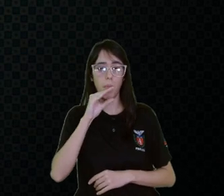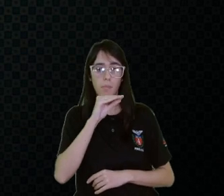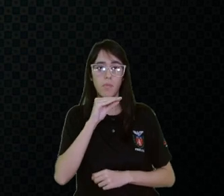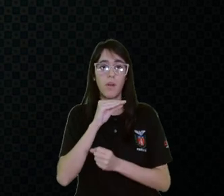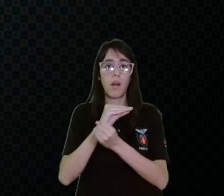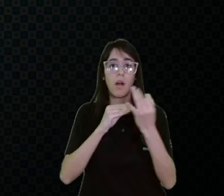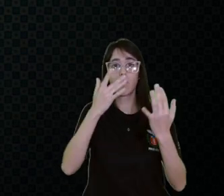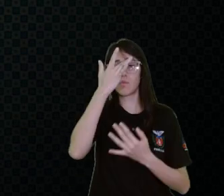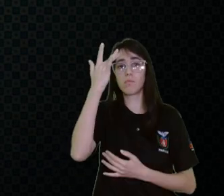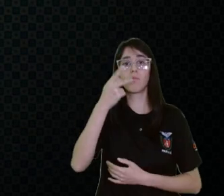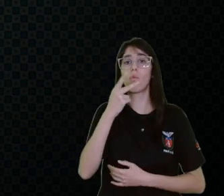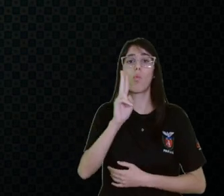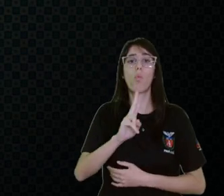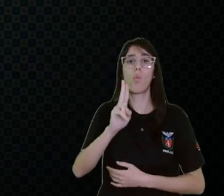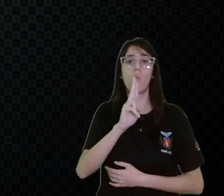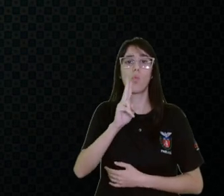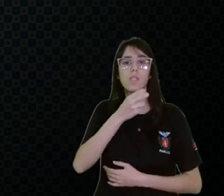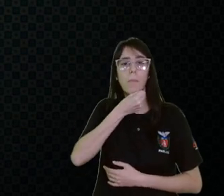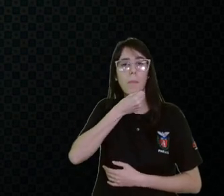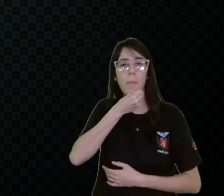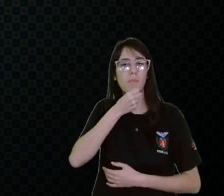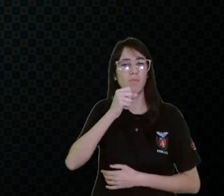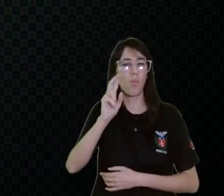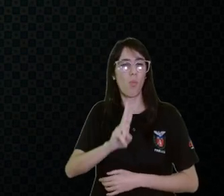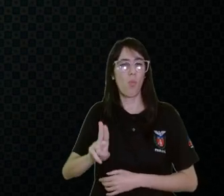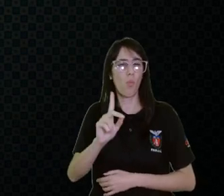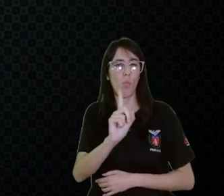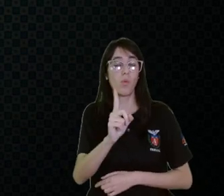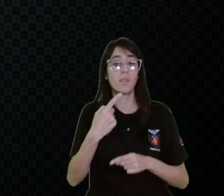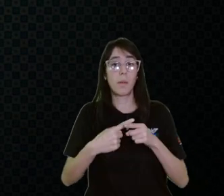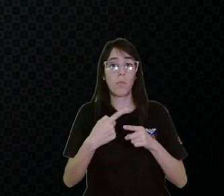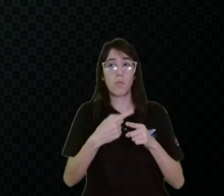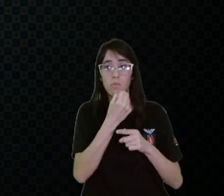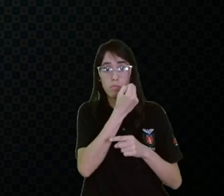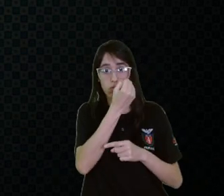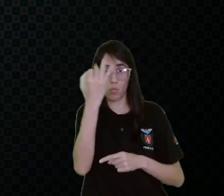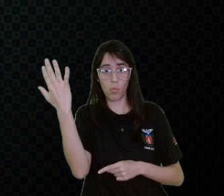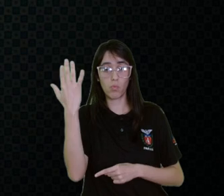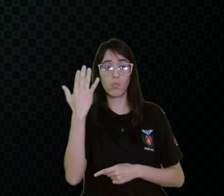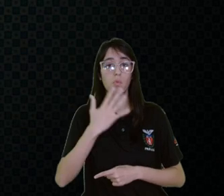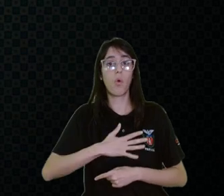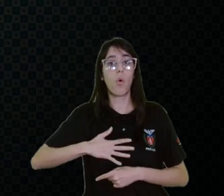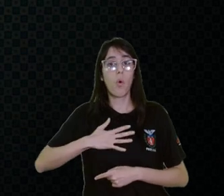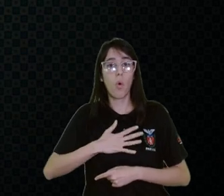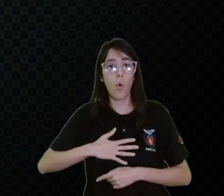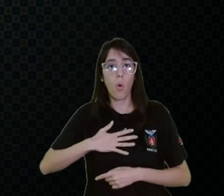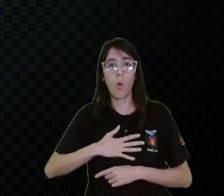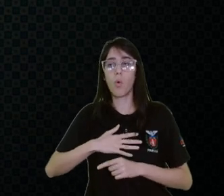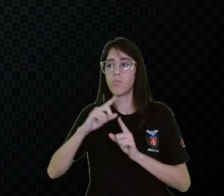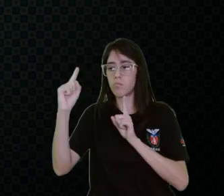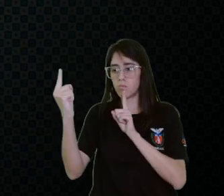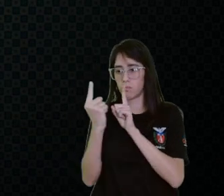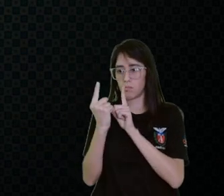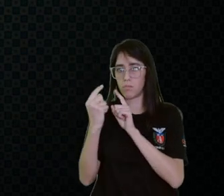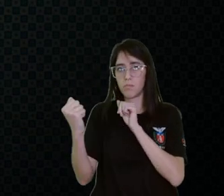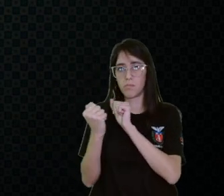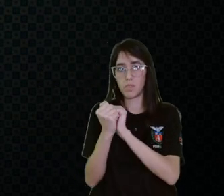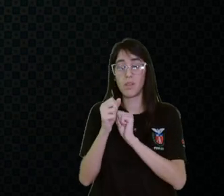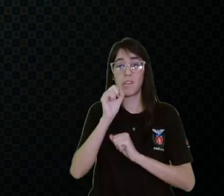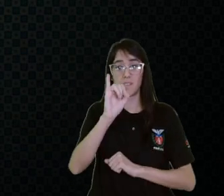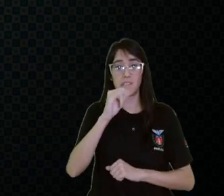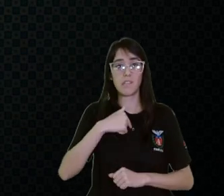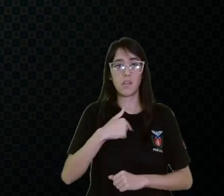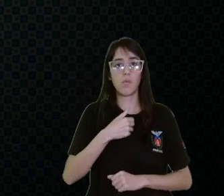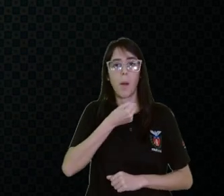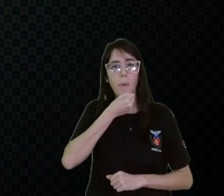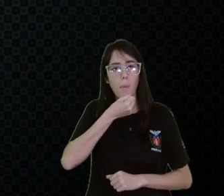use microfone. Por quê? Porque eles gostam, eles tentam olhar ou se aproximar dessa voz. E quando eu uso um microfone que tem saídas